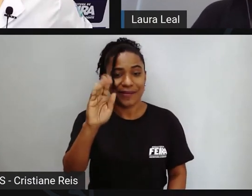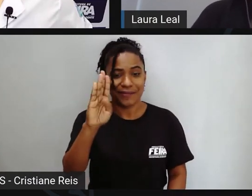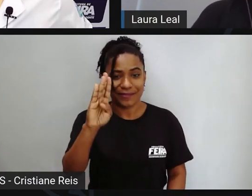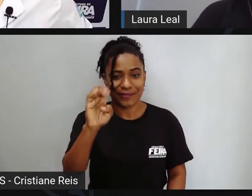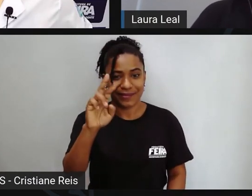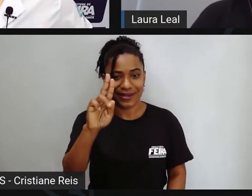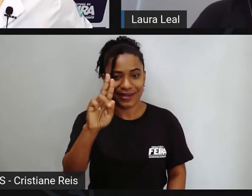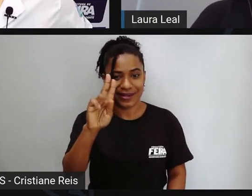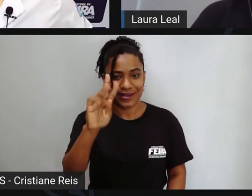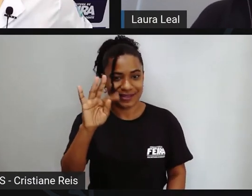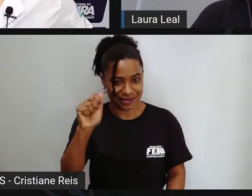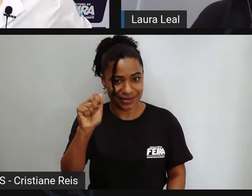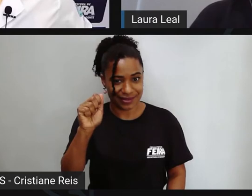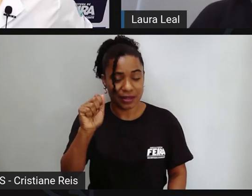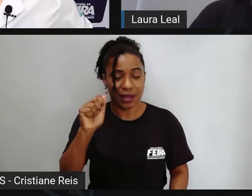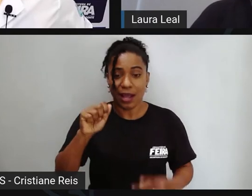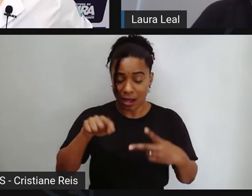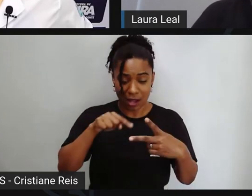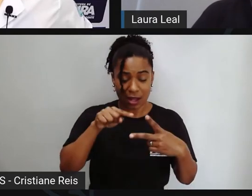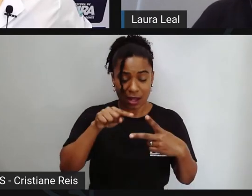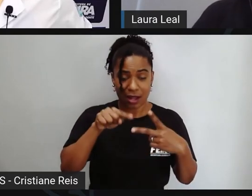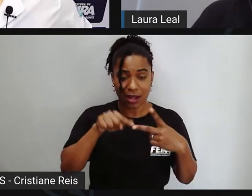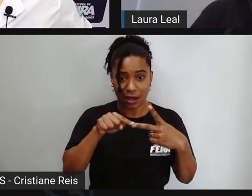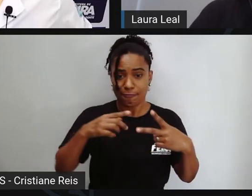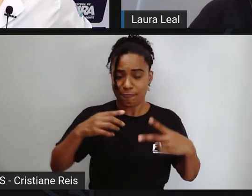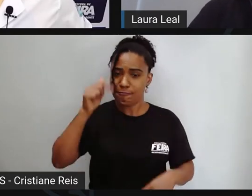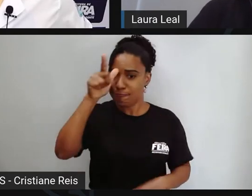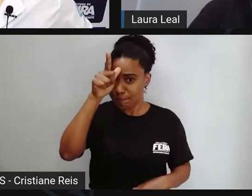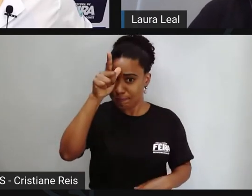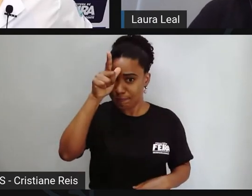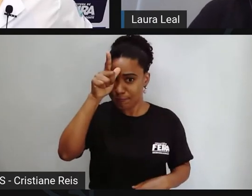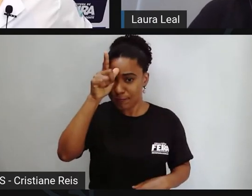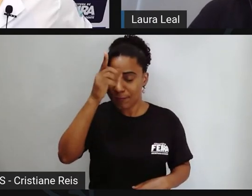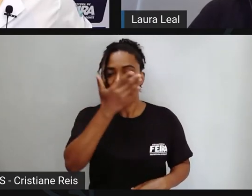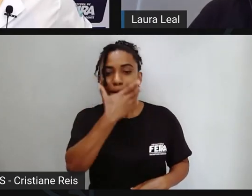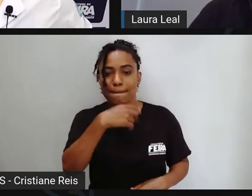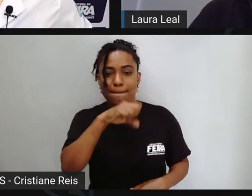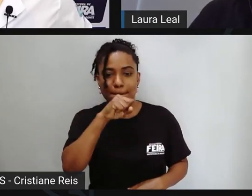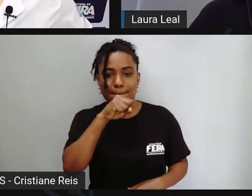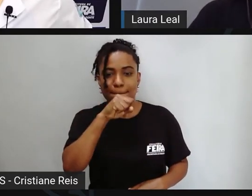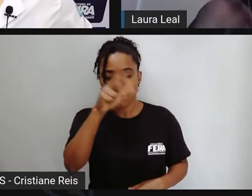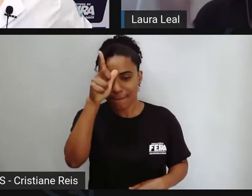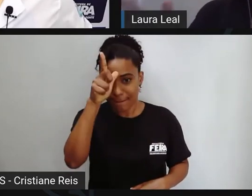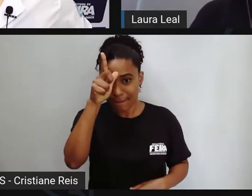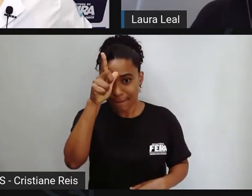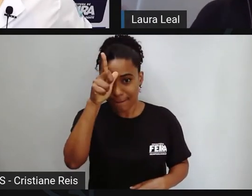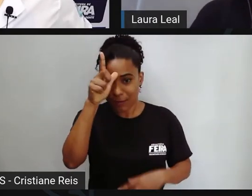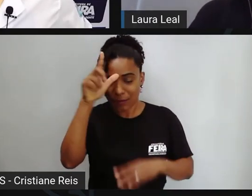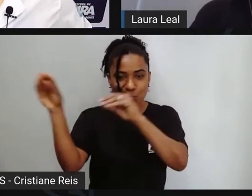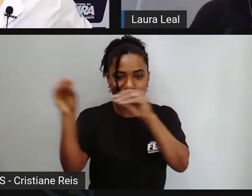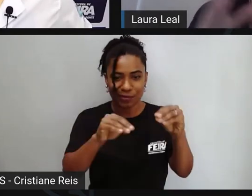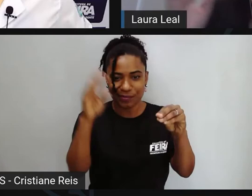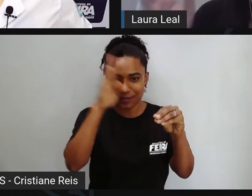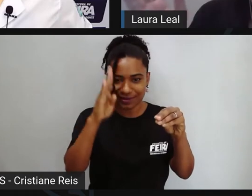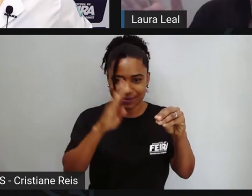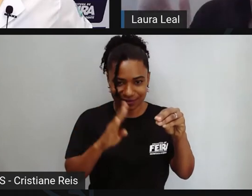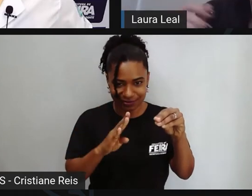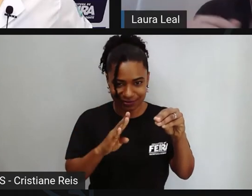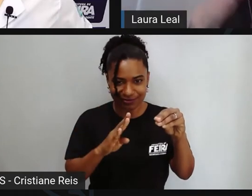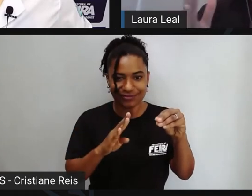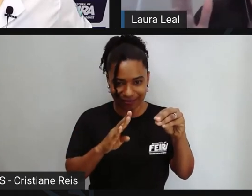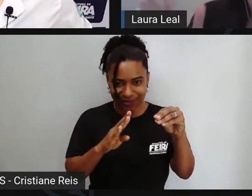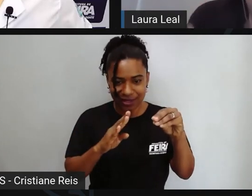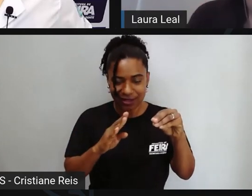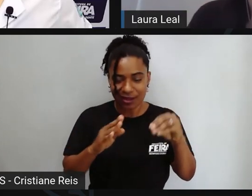alemão que migrou aqui para o Brasil na época da Segunda Guerra. E ela basicamente fundou a